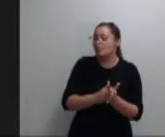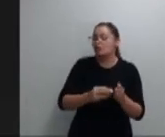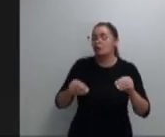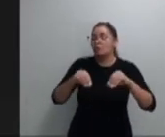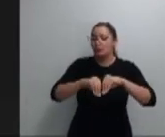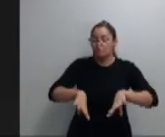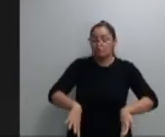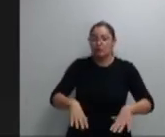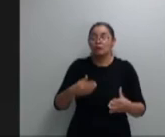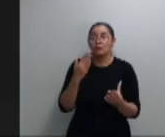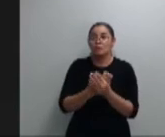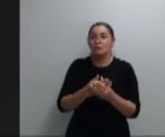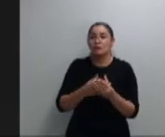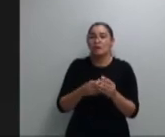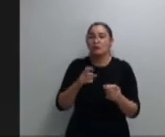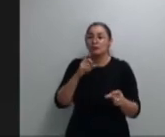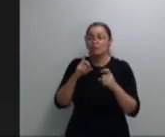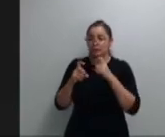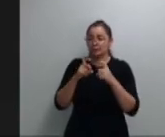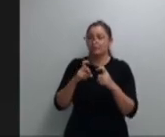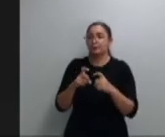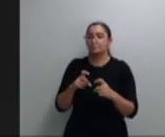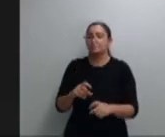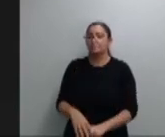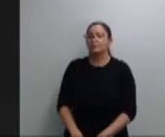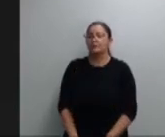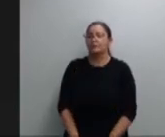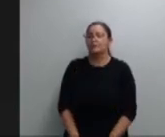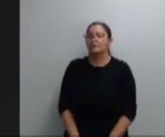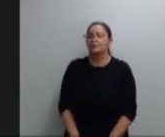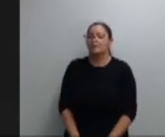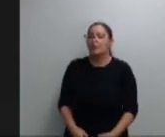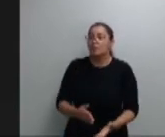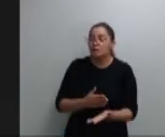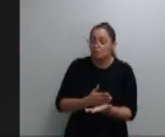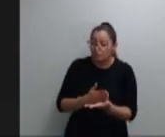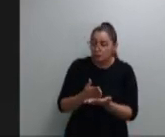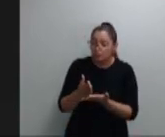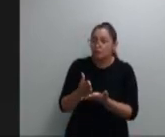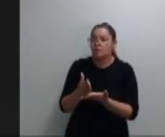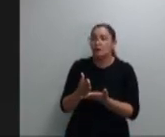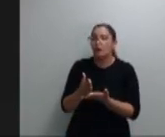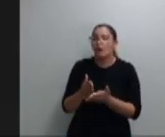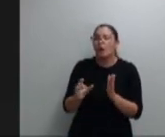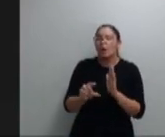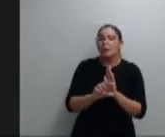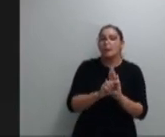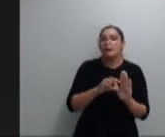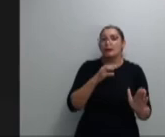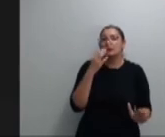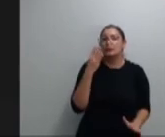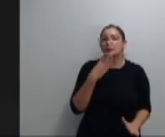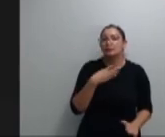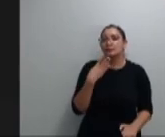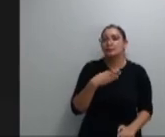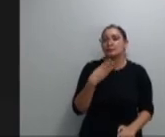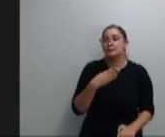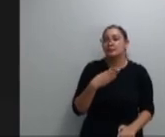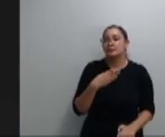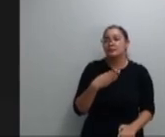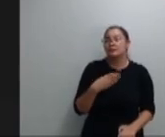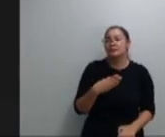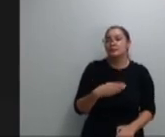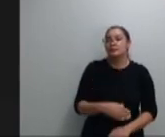nos termos do artigo 69 desta lei em sequência o parágrafo quarto do mesmo dispositivo a dois